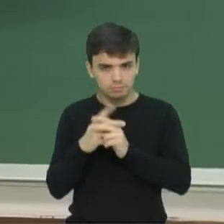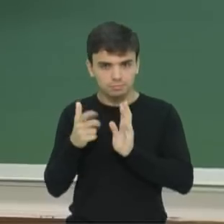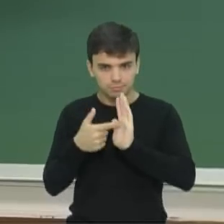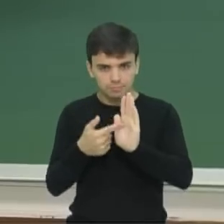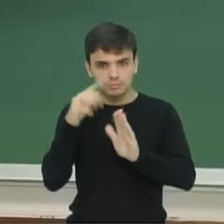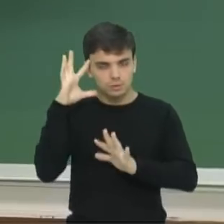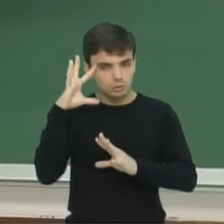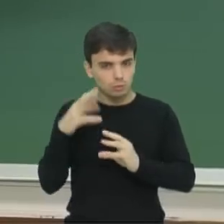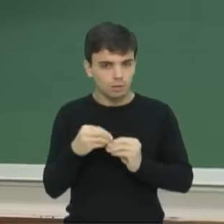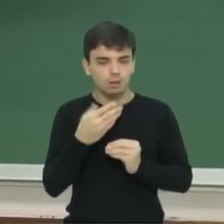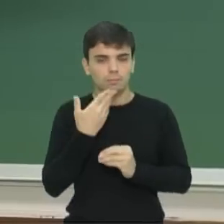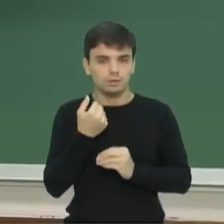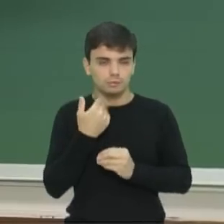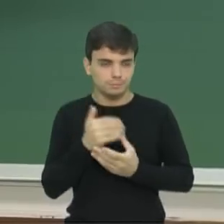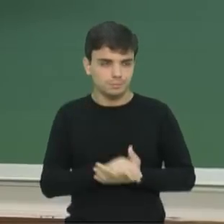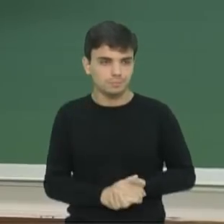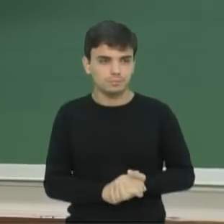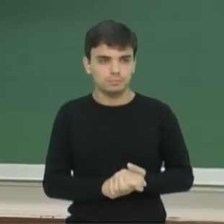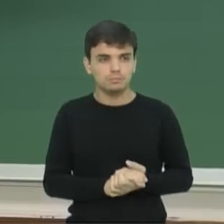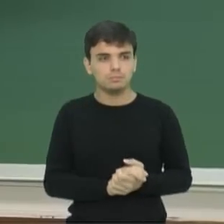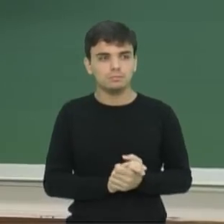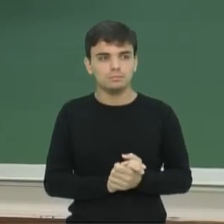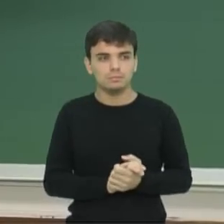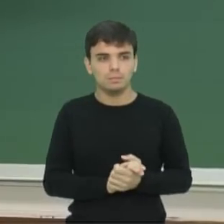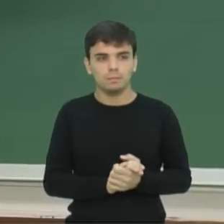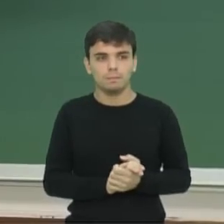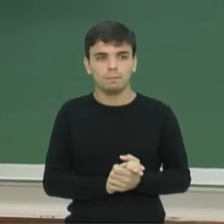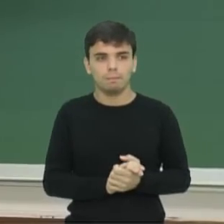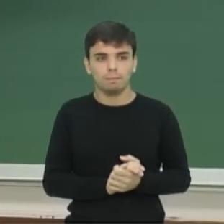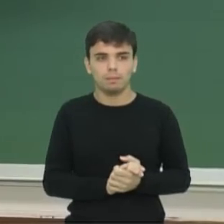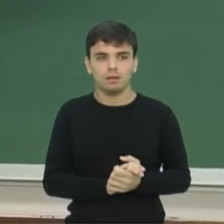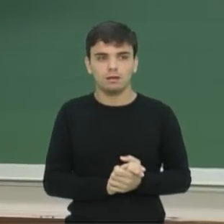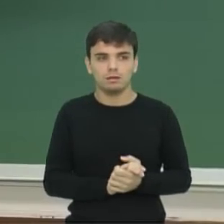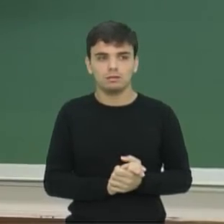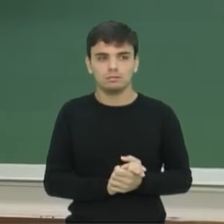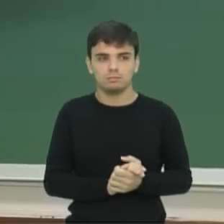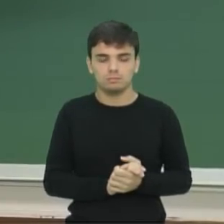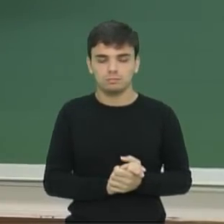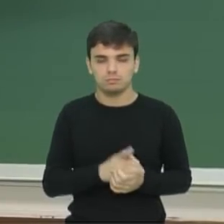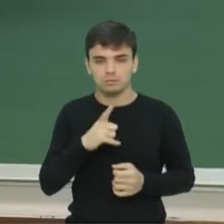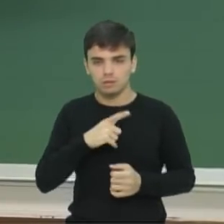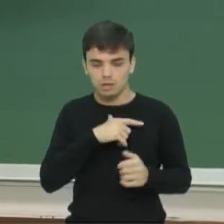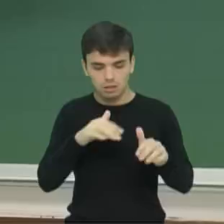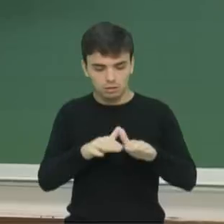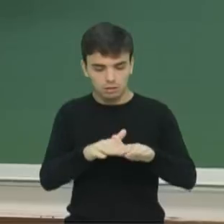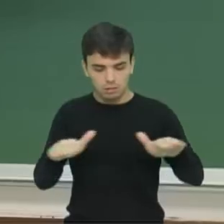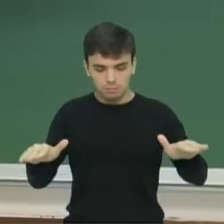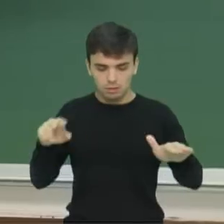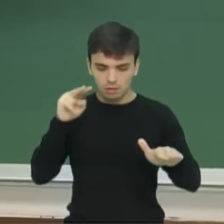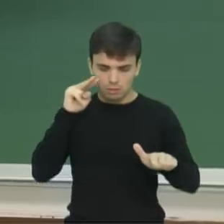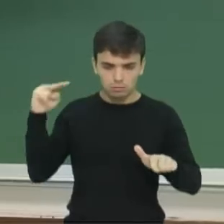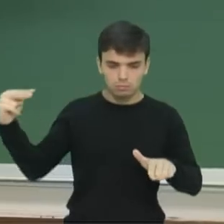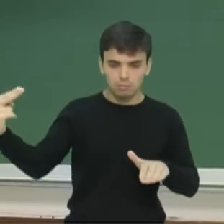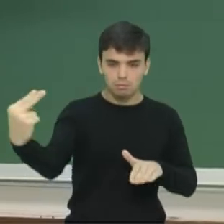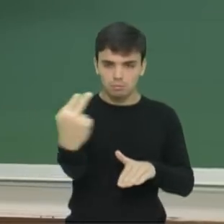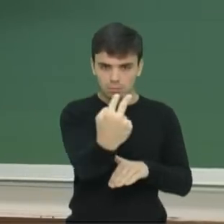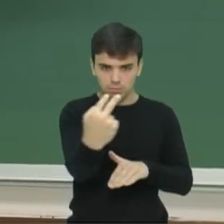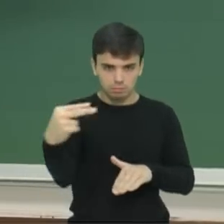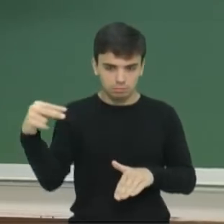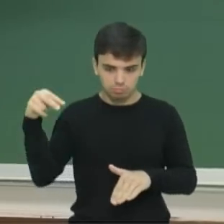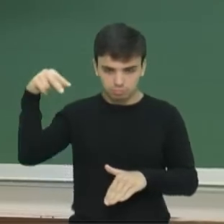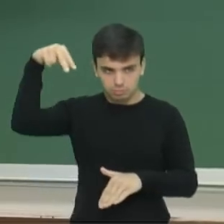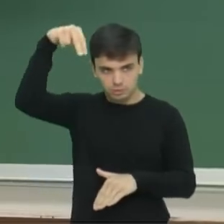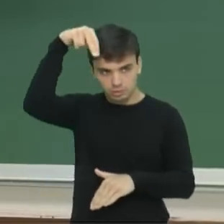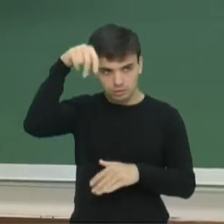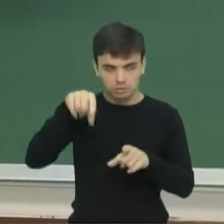vocês, que vocês estão acompanhando, através de um golpe que também tem vista de vários ângulos, né? Vista aérea agora, tentando aplicar